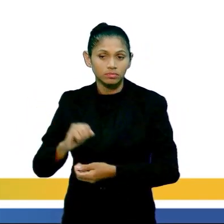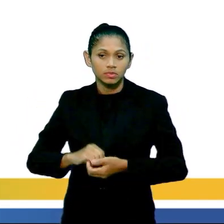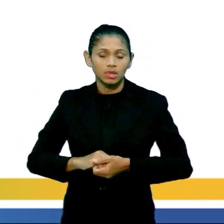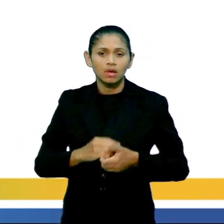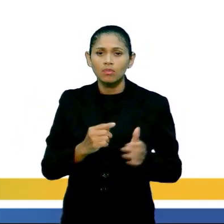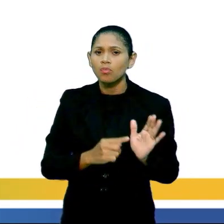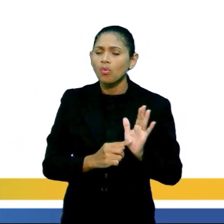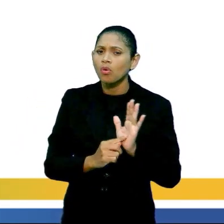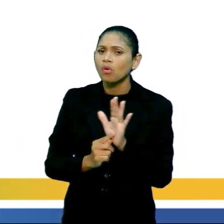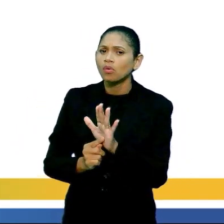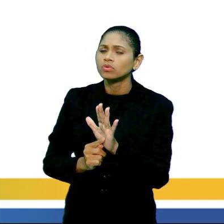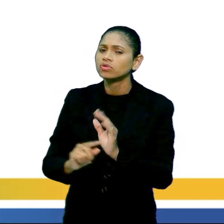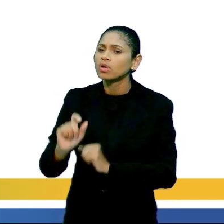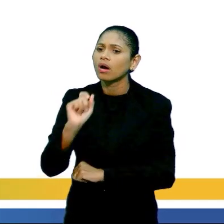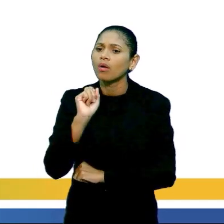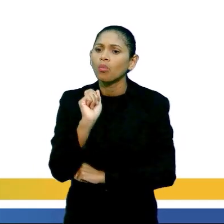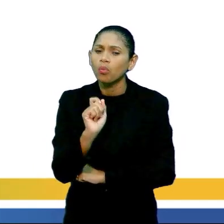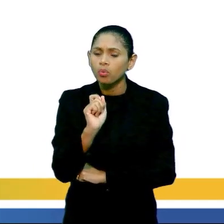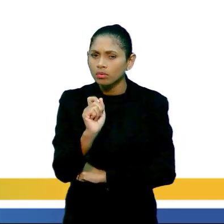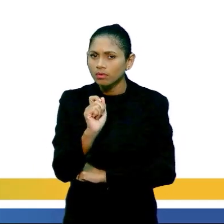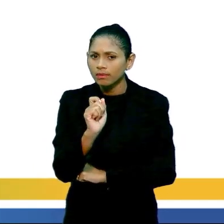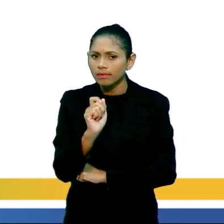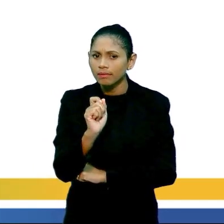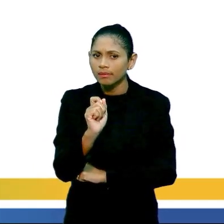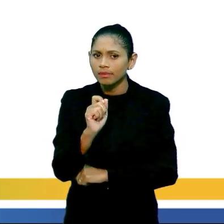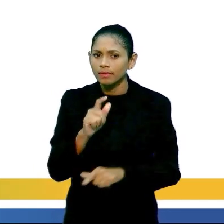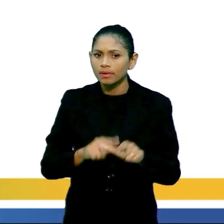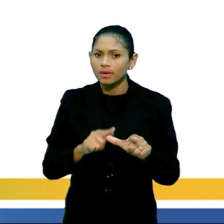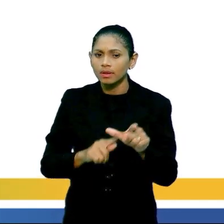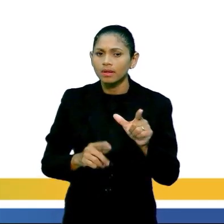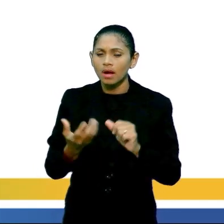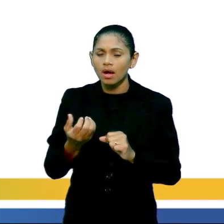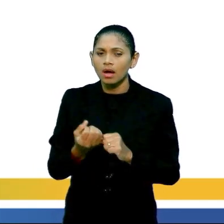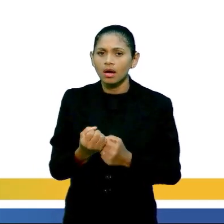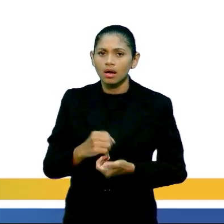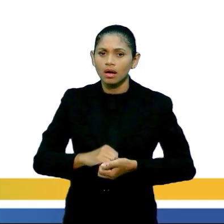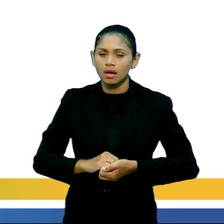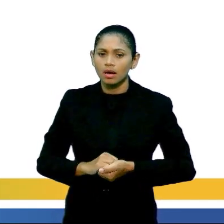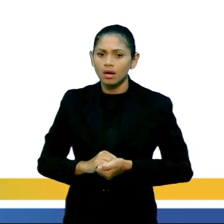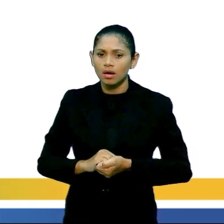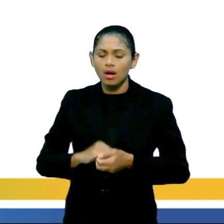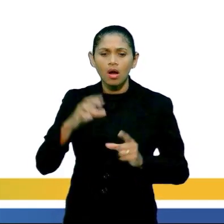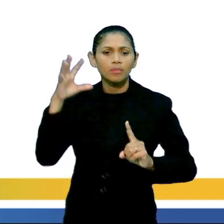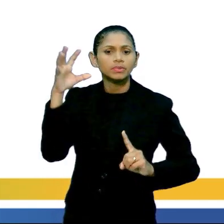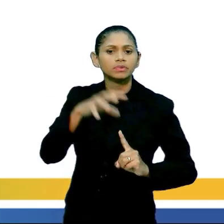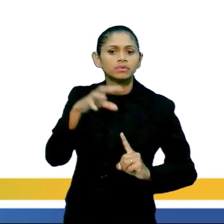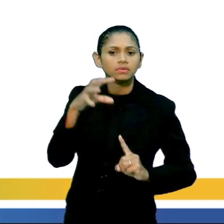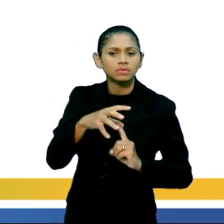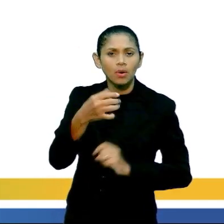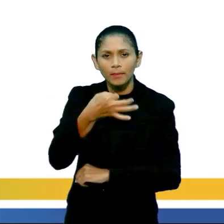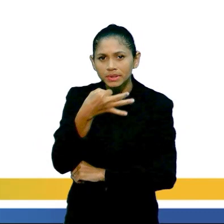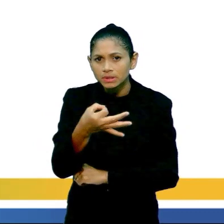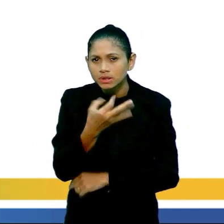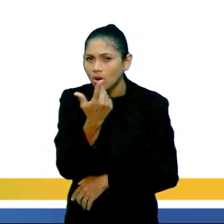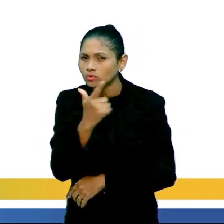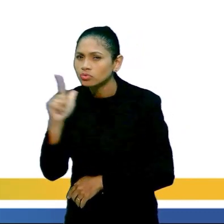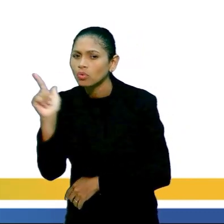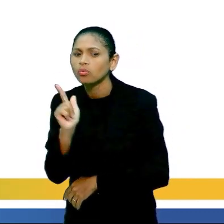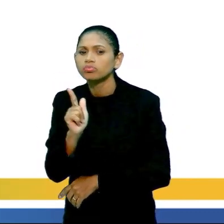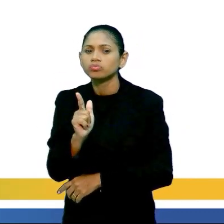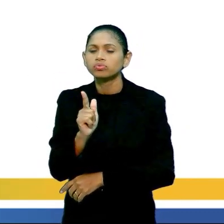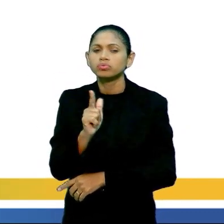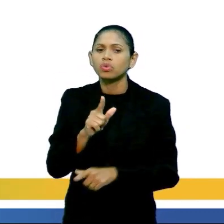uma pessoa o quê? Uma pessoa influenciável pela opinião dos demais, uma pessoa consciente de sua diferença perante as